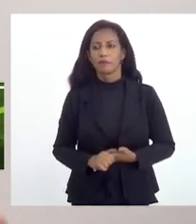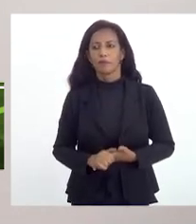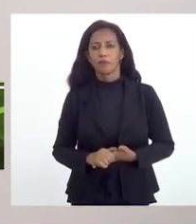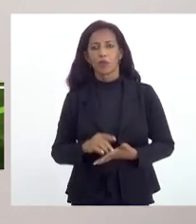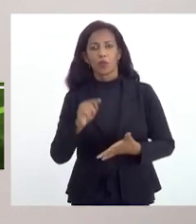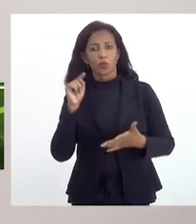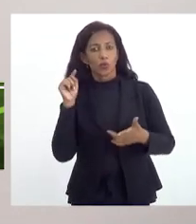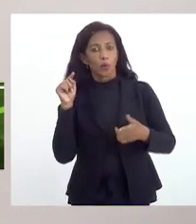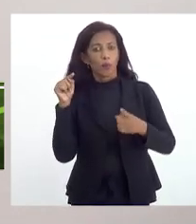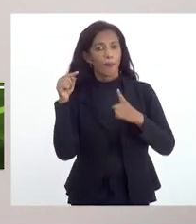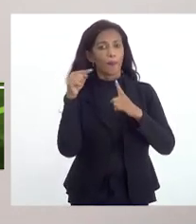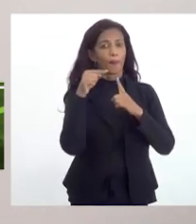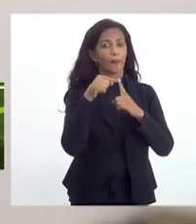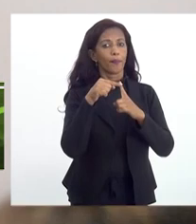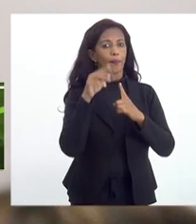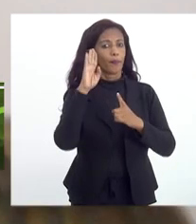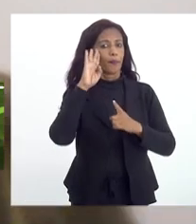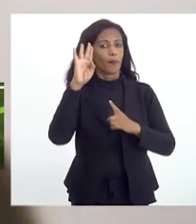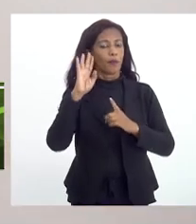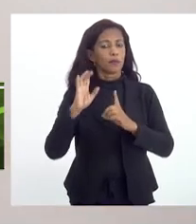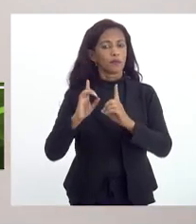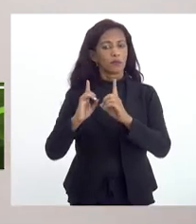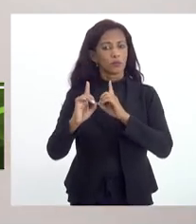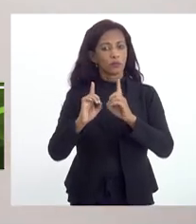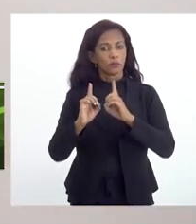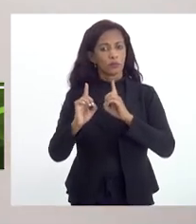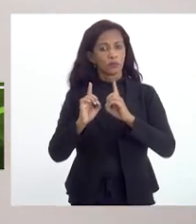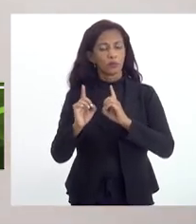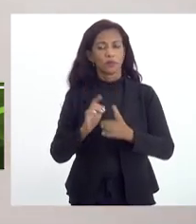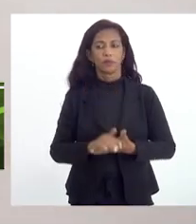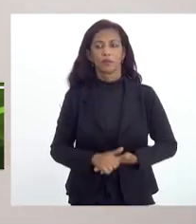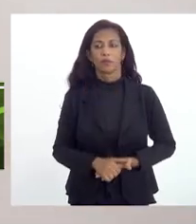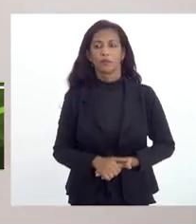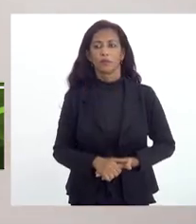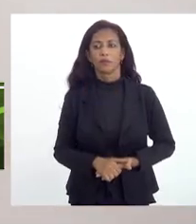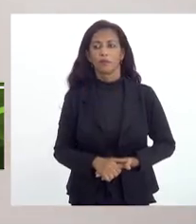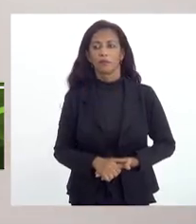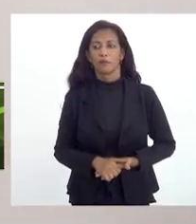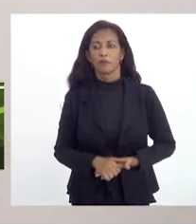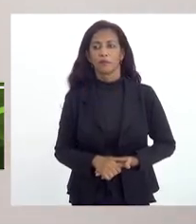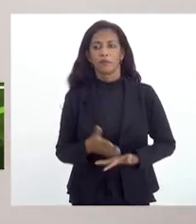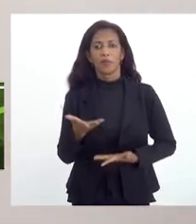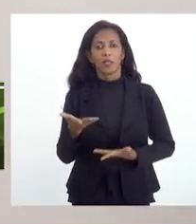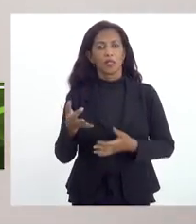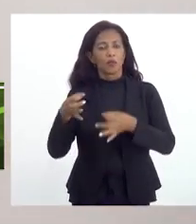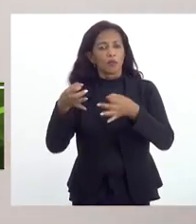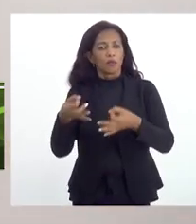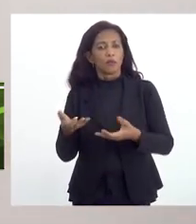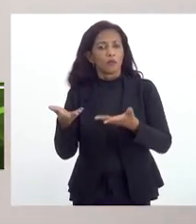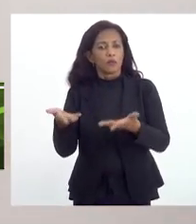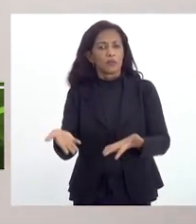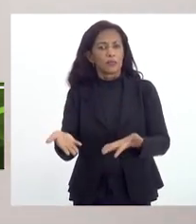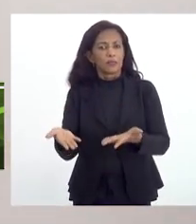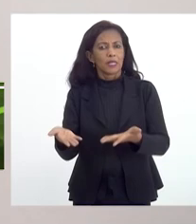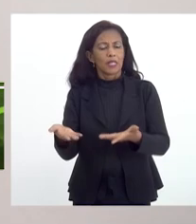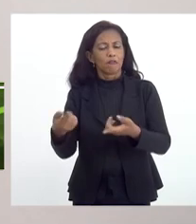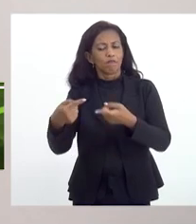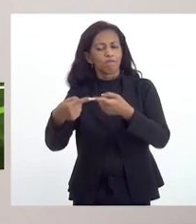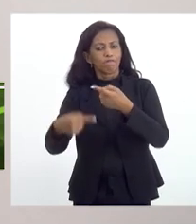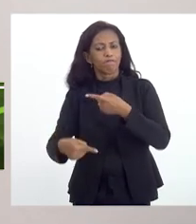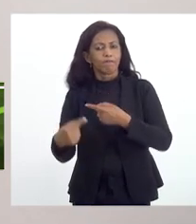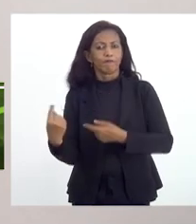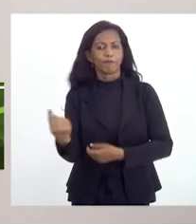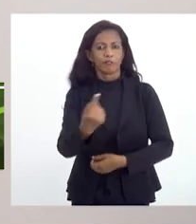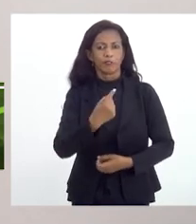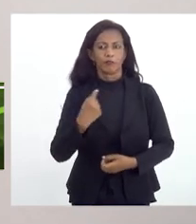tópico que está sendo discutido e gerando uma certa discordância entre nós.